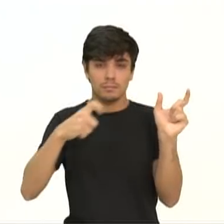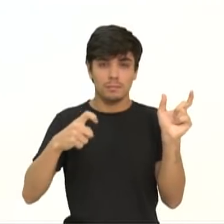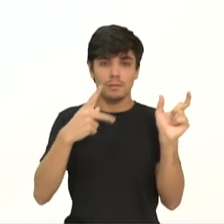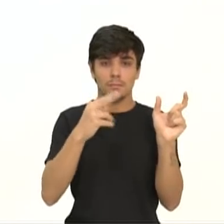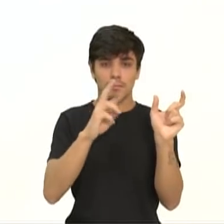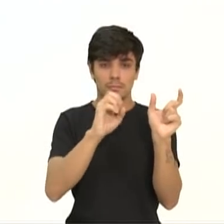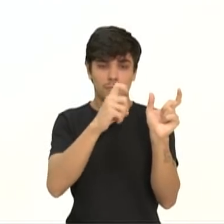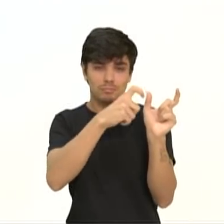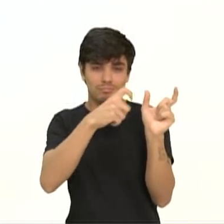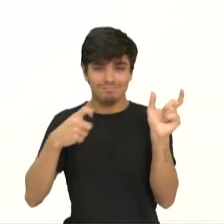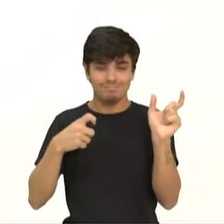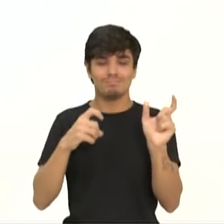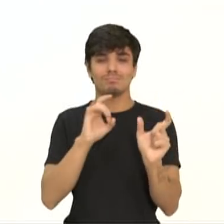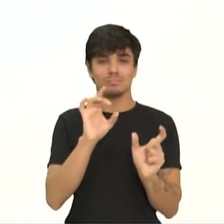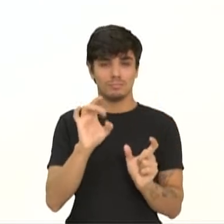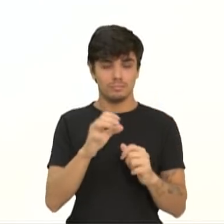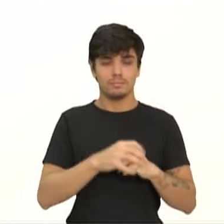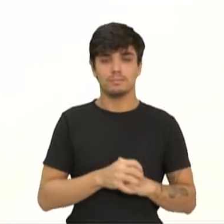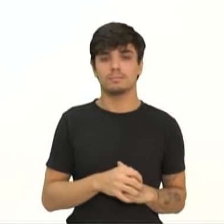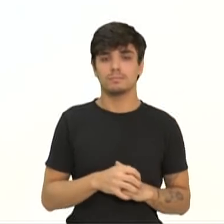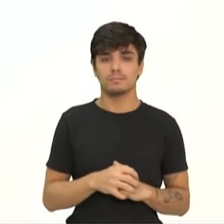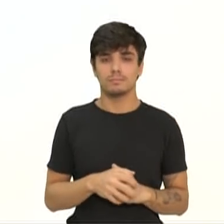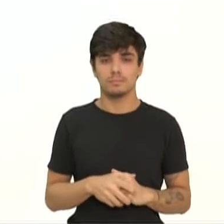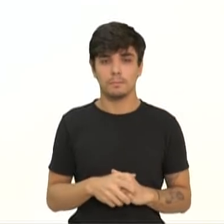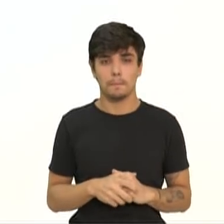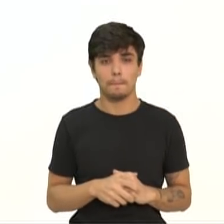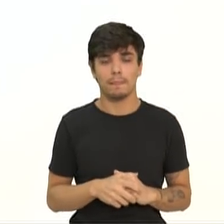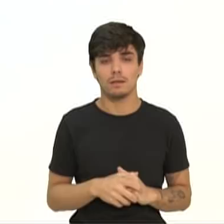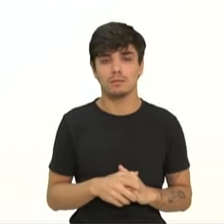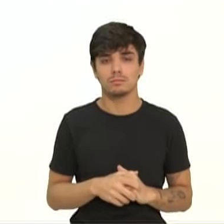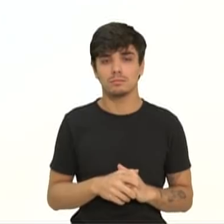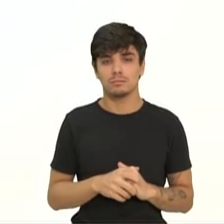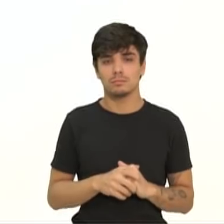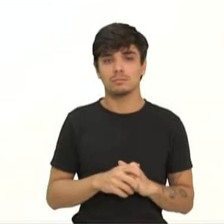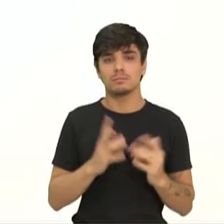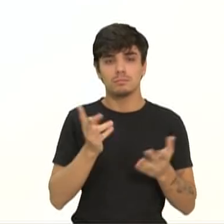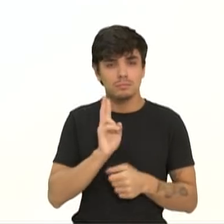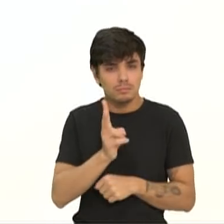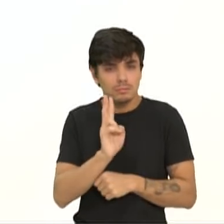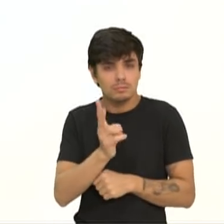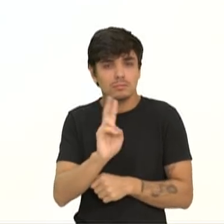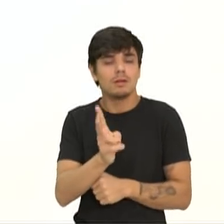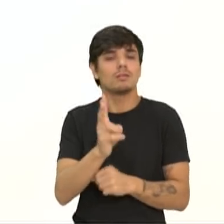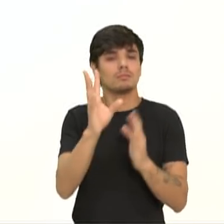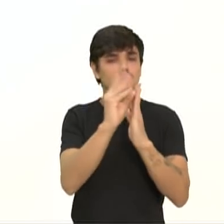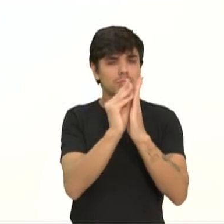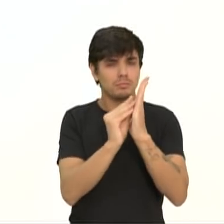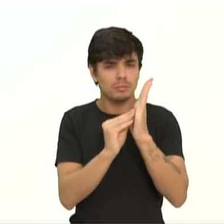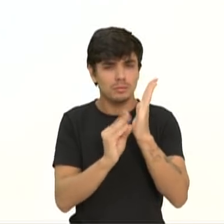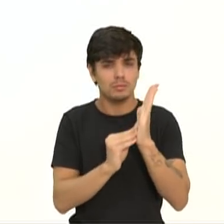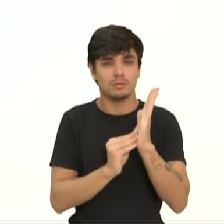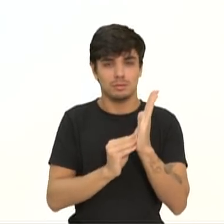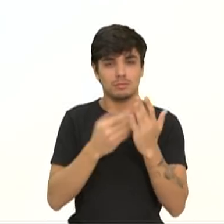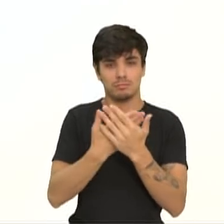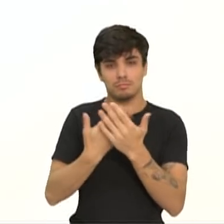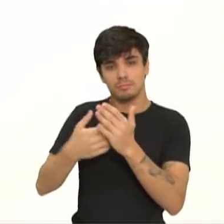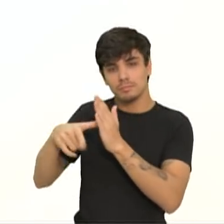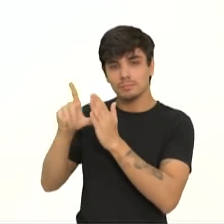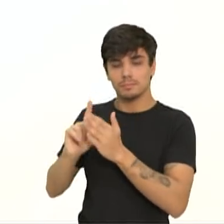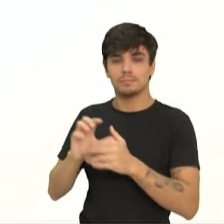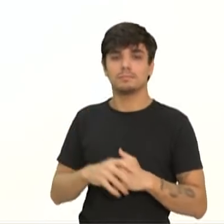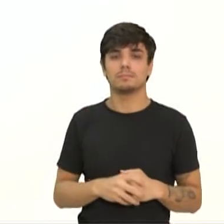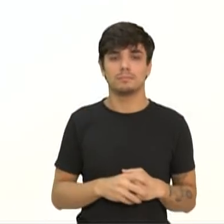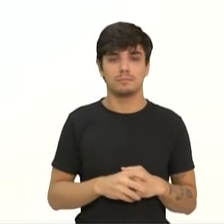e proparoxítonas. Justamente, nós damos seguimento ao conteúdo da aula anterior. Nós